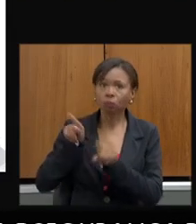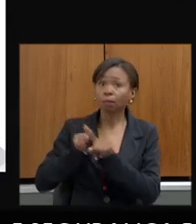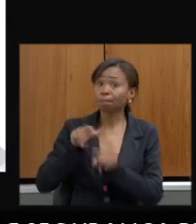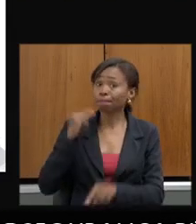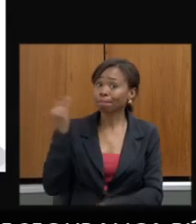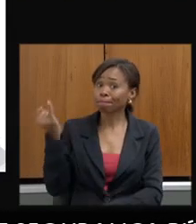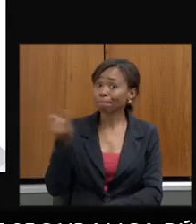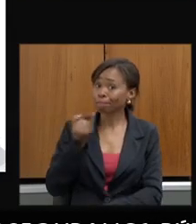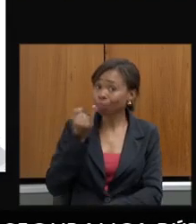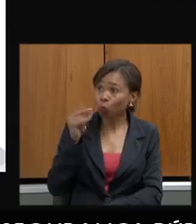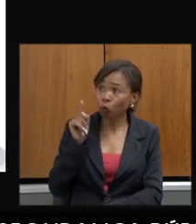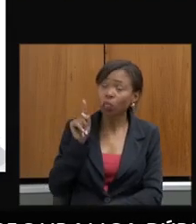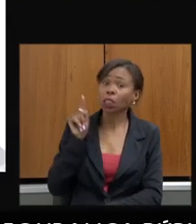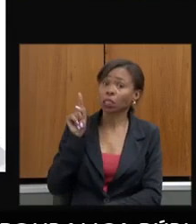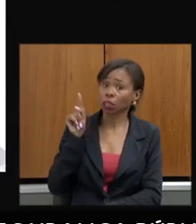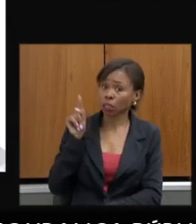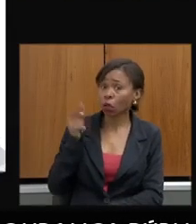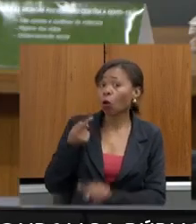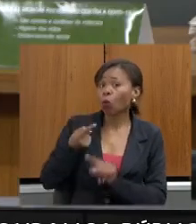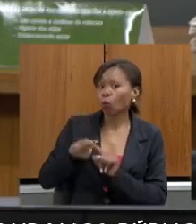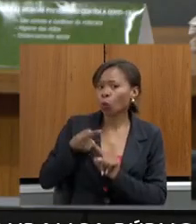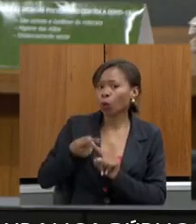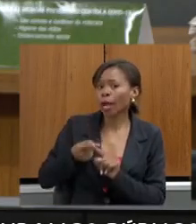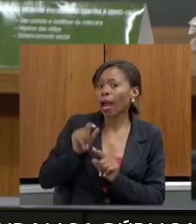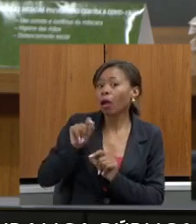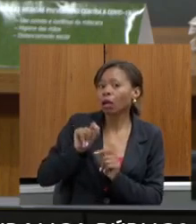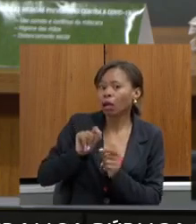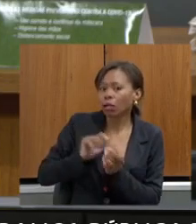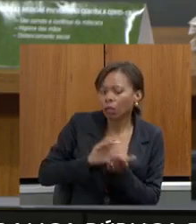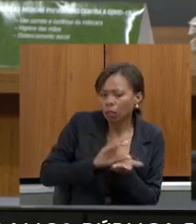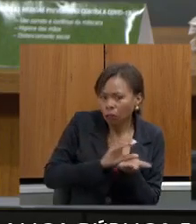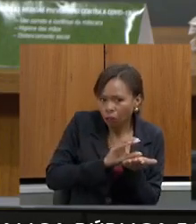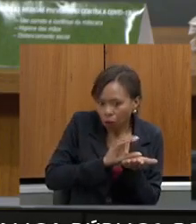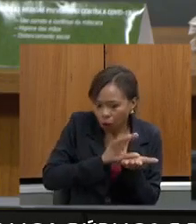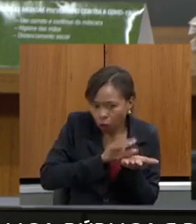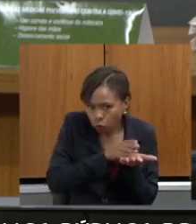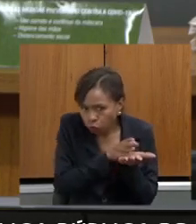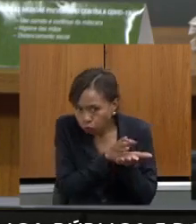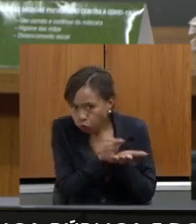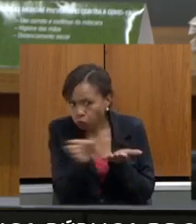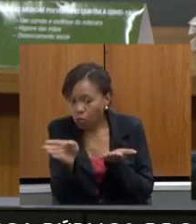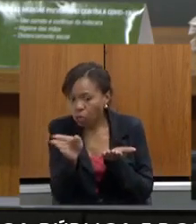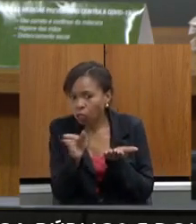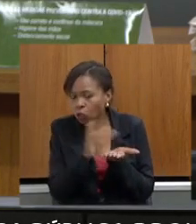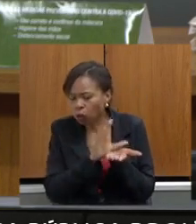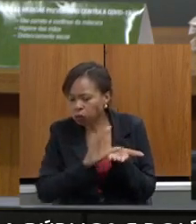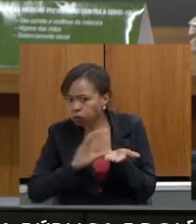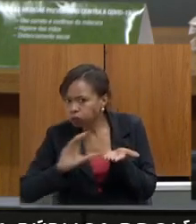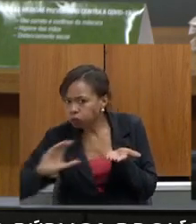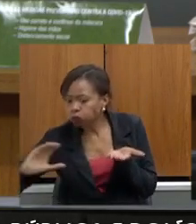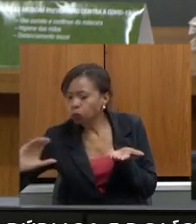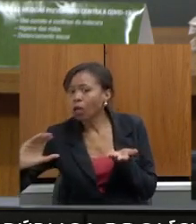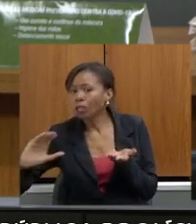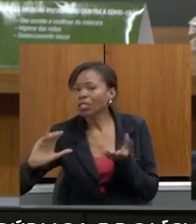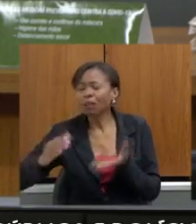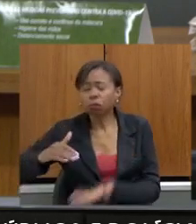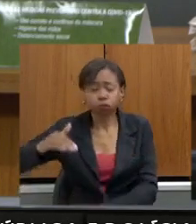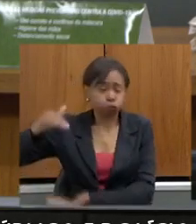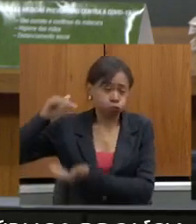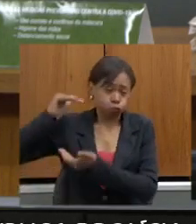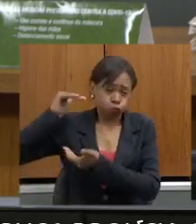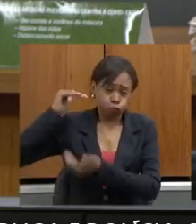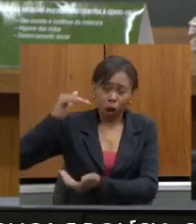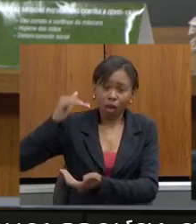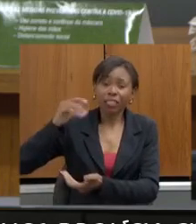importantíssima ligada ao desvio de toneladas de fertilizantes inclusive resultou na apreensão